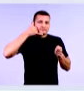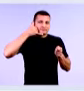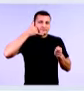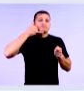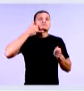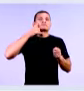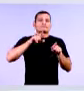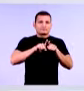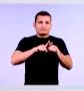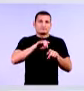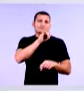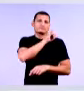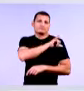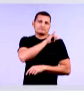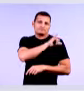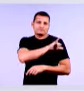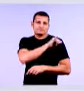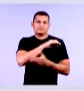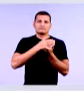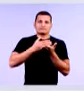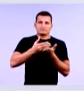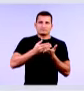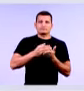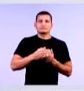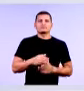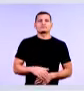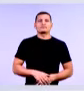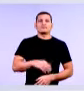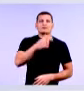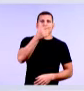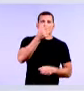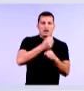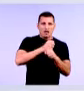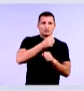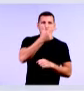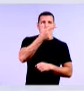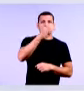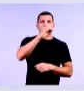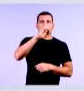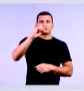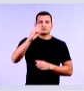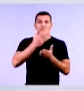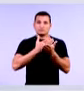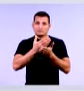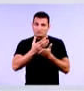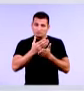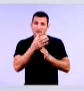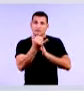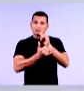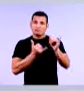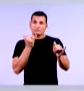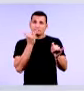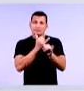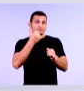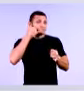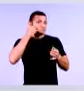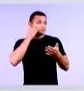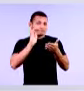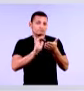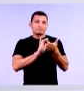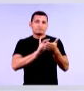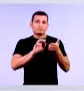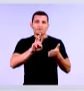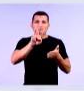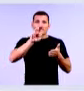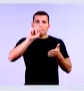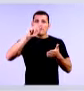no Rio de Janeiro. Anos 2000. Inicia-se a forma de acesso à internet via celular, o app, aqui no Brasil.